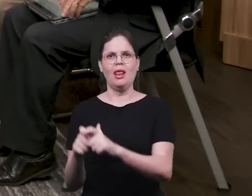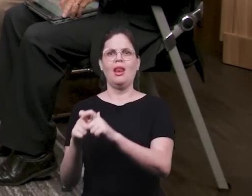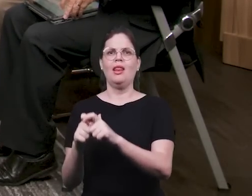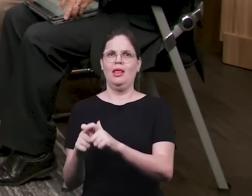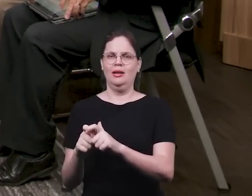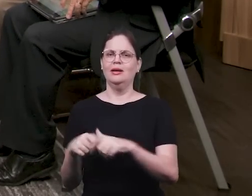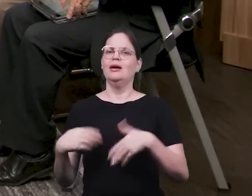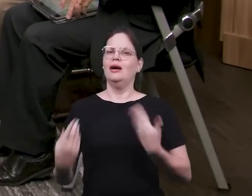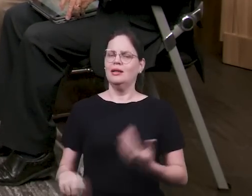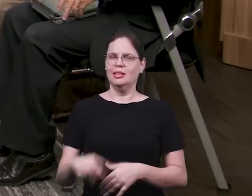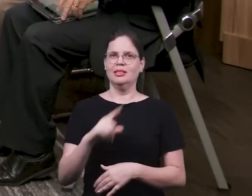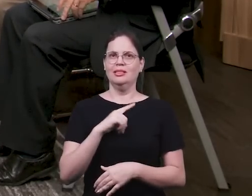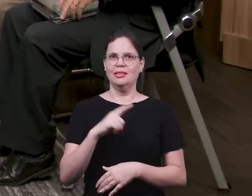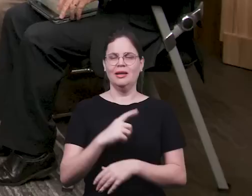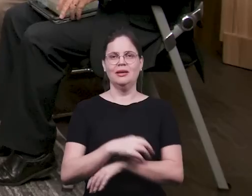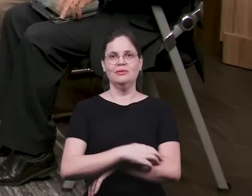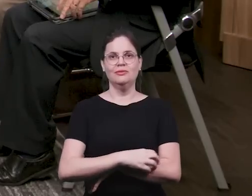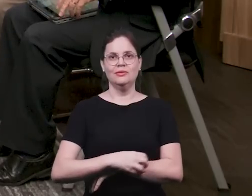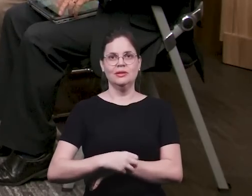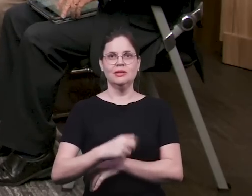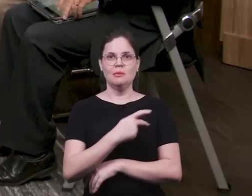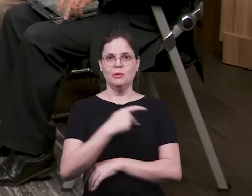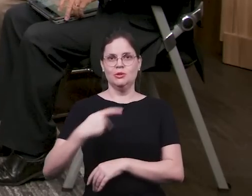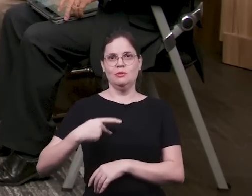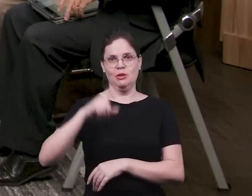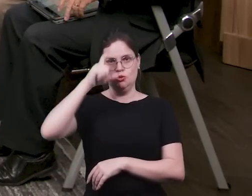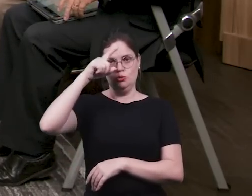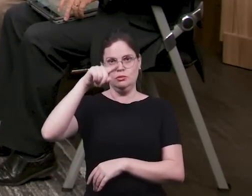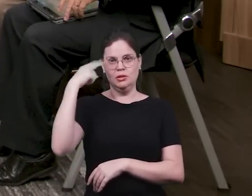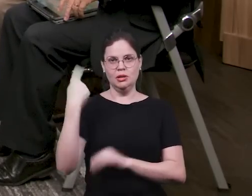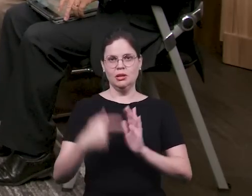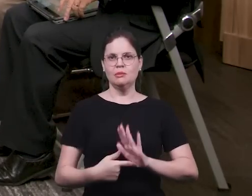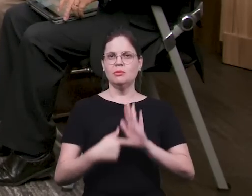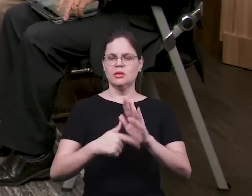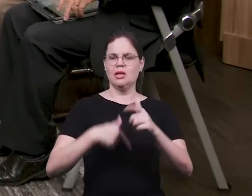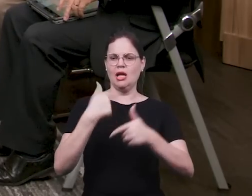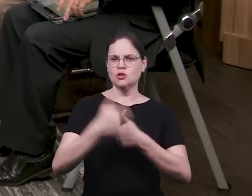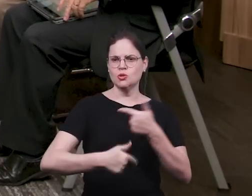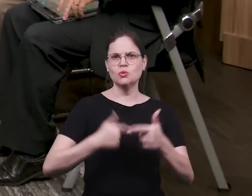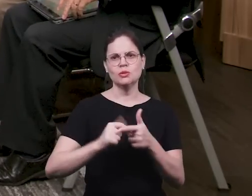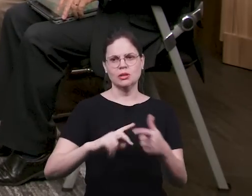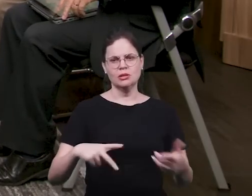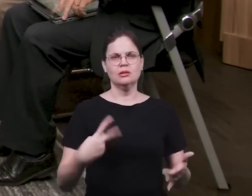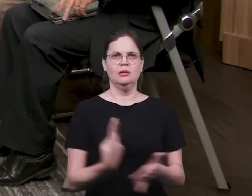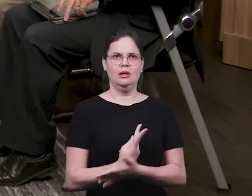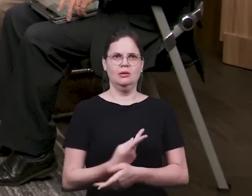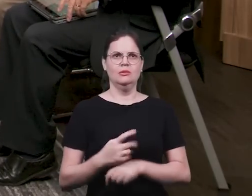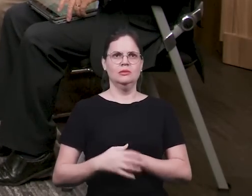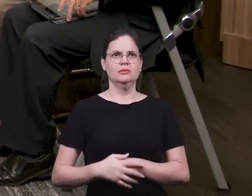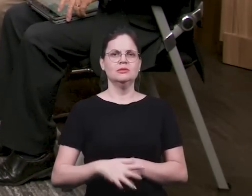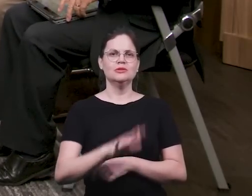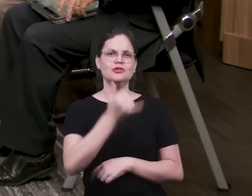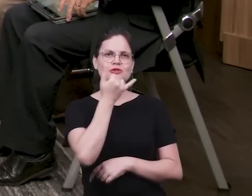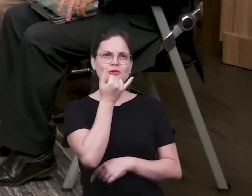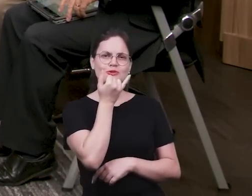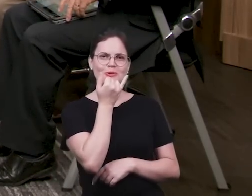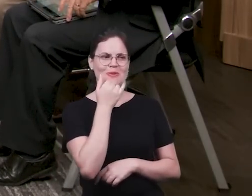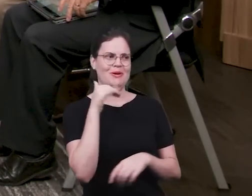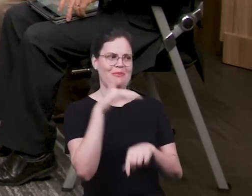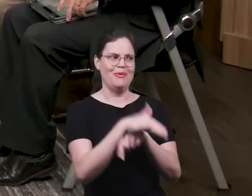grandes lutas, né? O pastor Ian tem trazido para nós. Desculpe entrar outra vez,